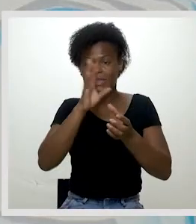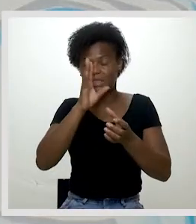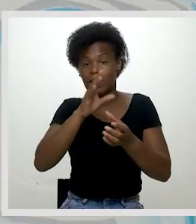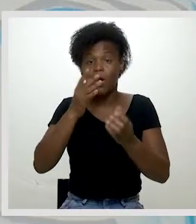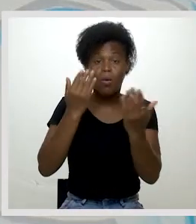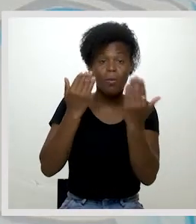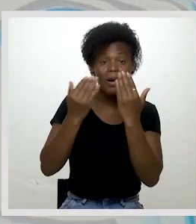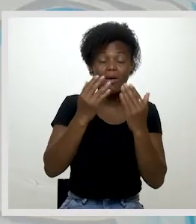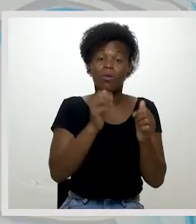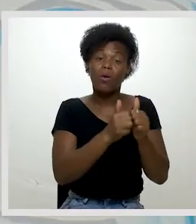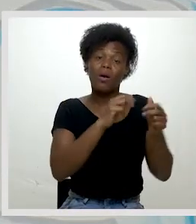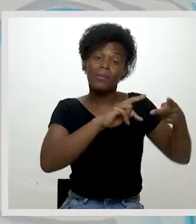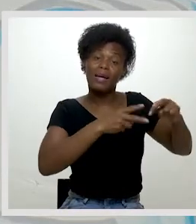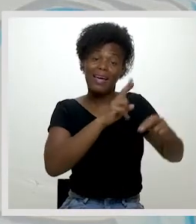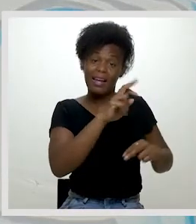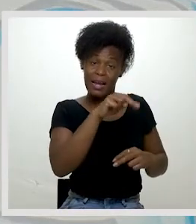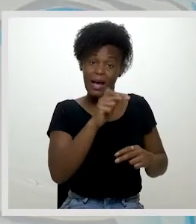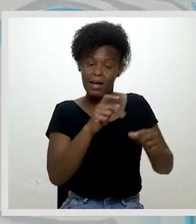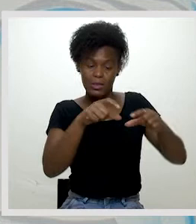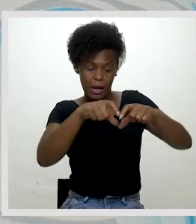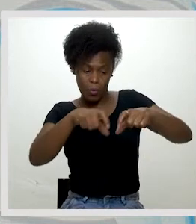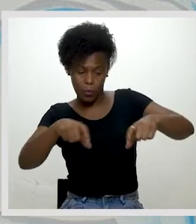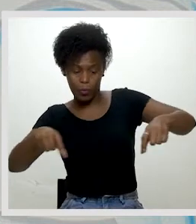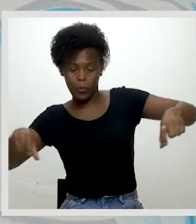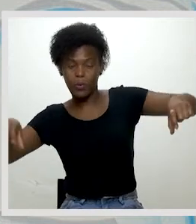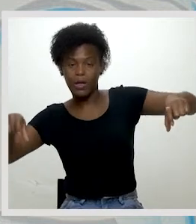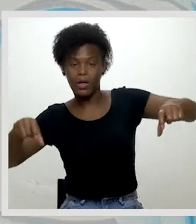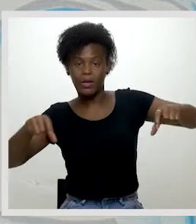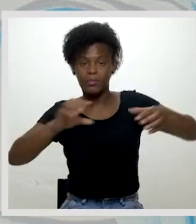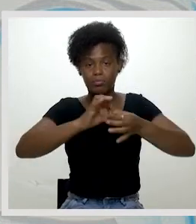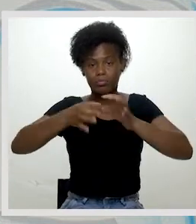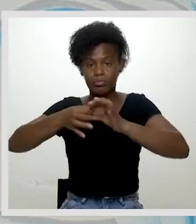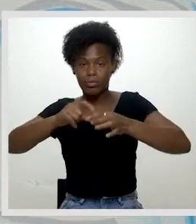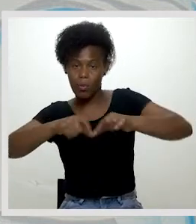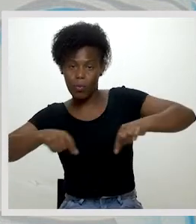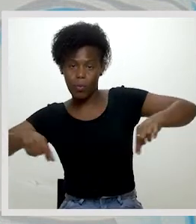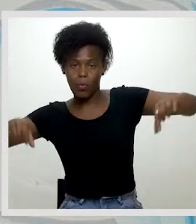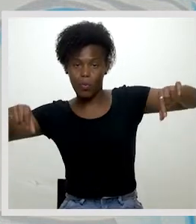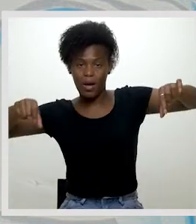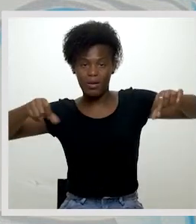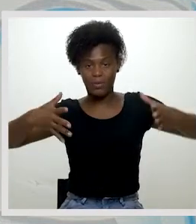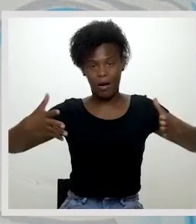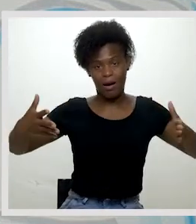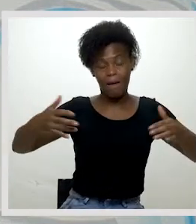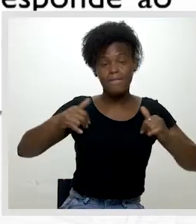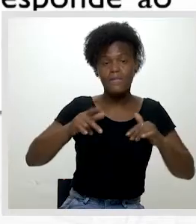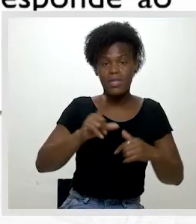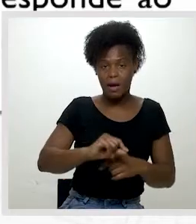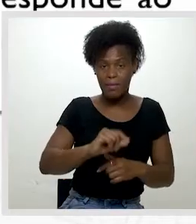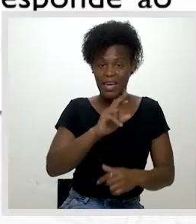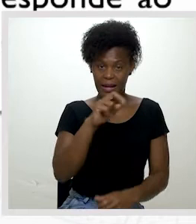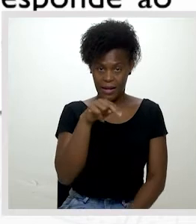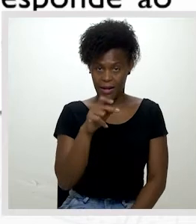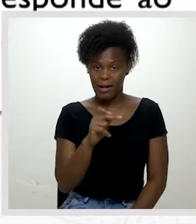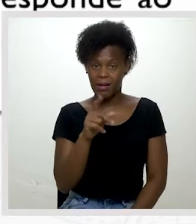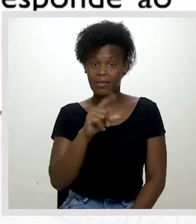do RNA, as moléculas de RNA são lineares, ou seja, possuem uma cadeia com uma forma linear, extensa. Também, os